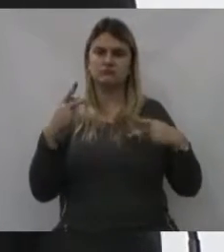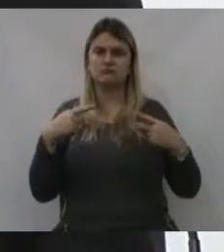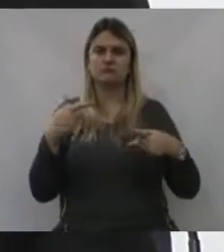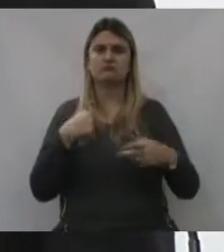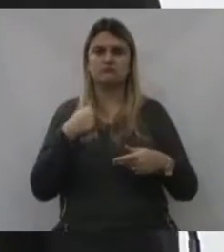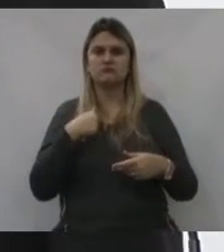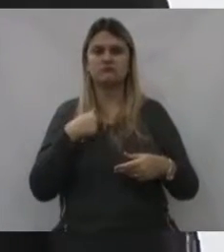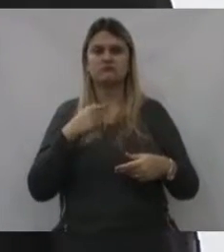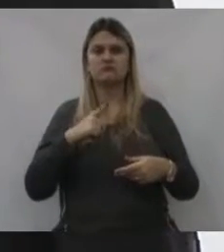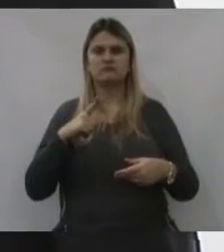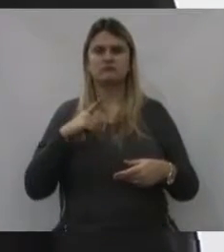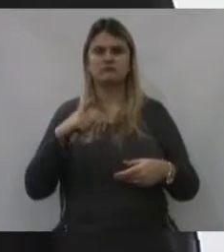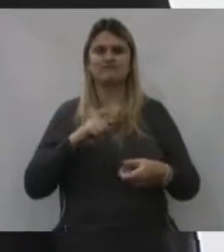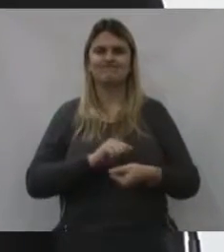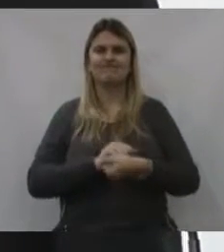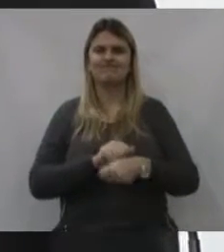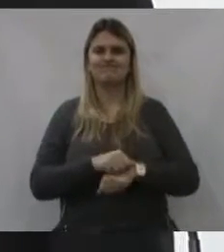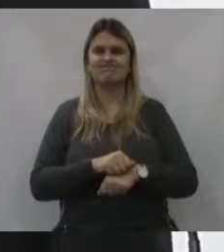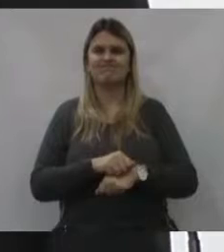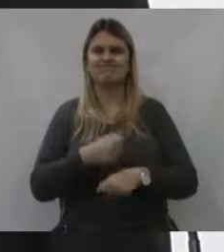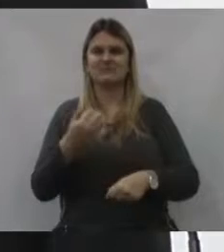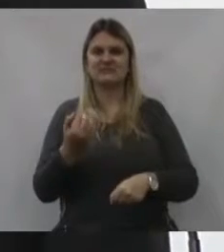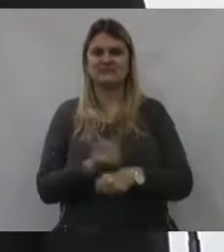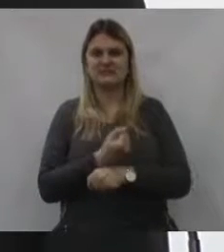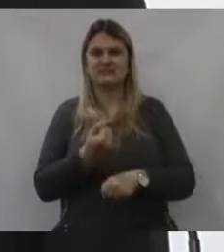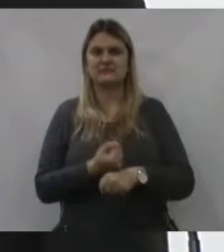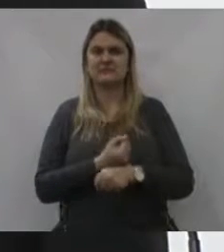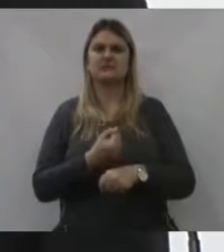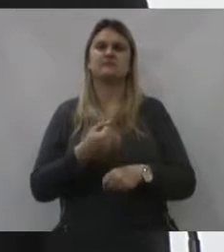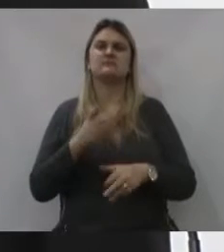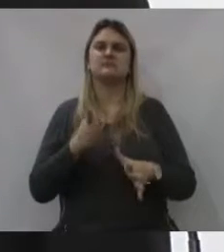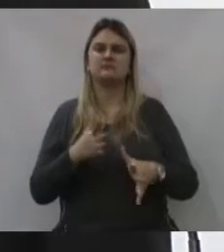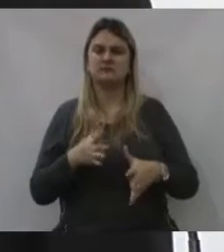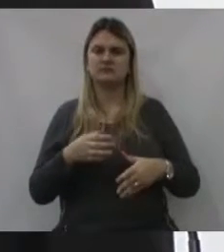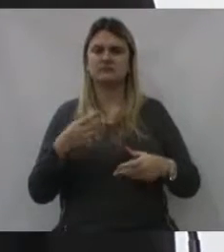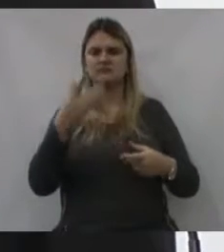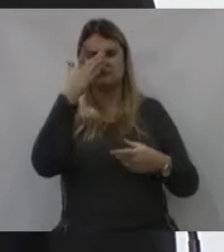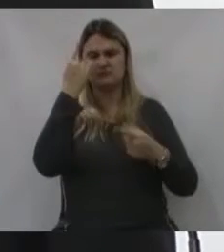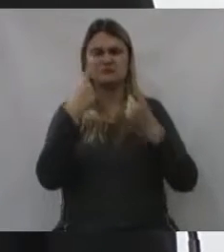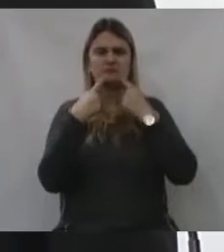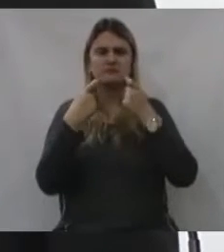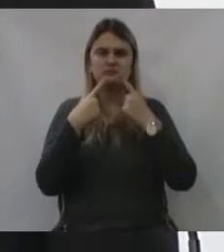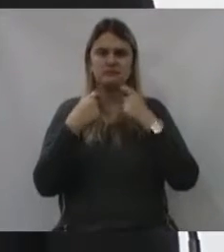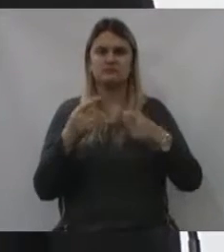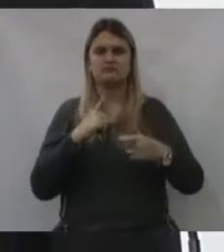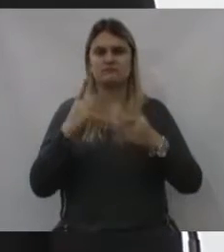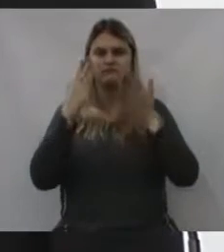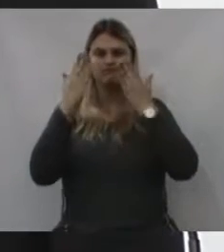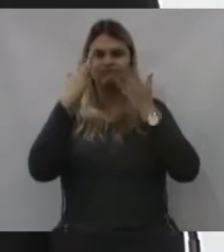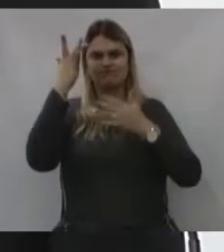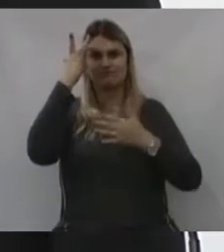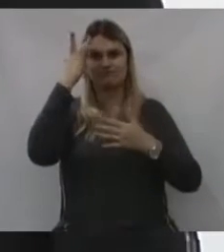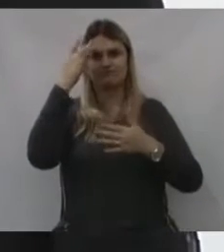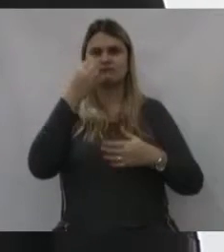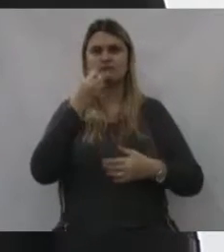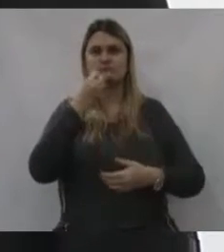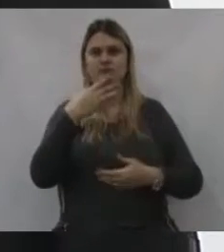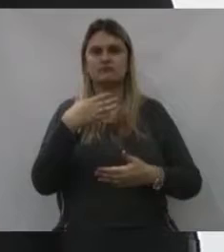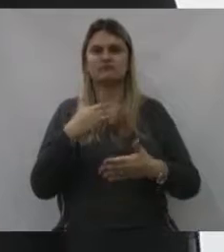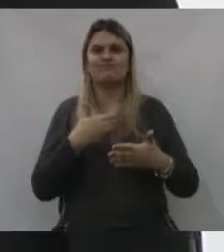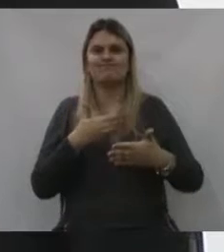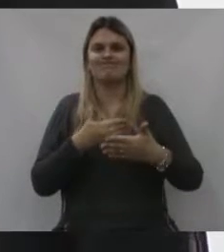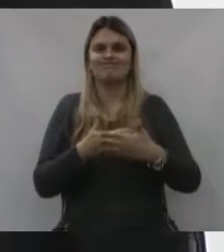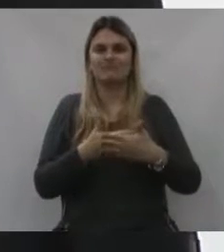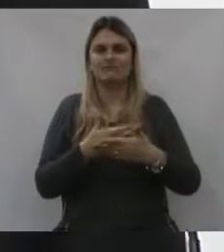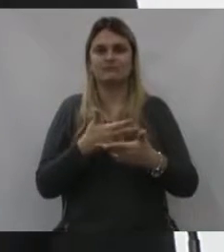confesso para vocês que já tenho o couro bem curtido de críticas e um preparo psicológico muito bom para